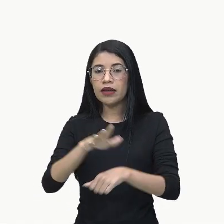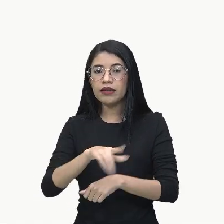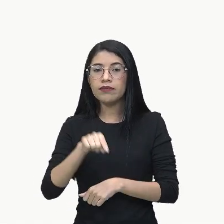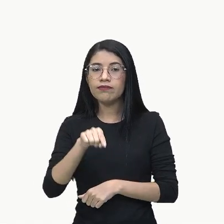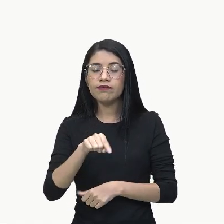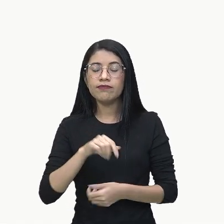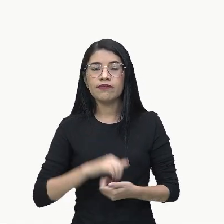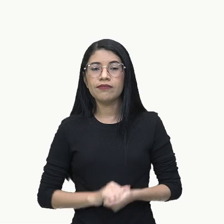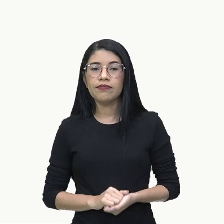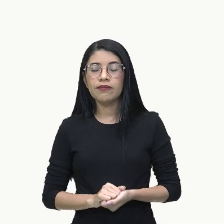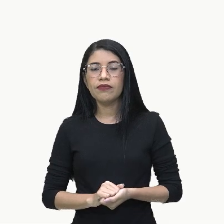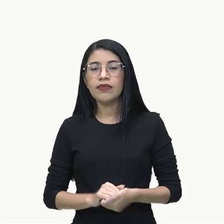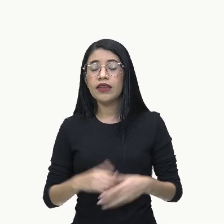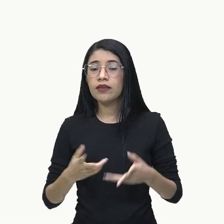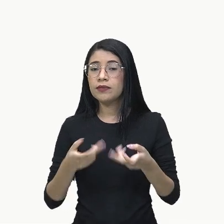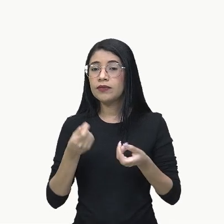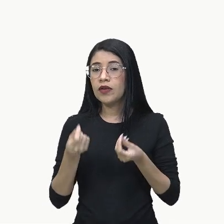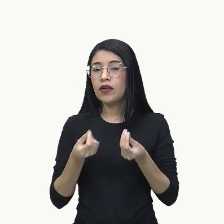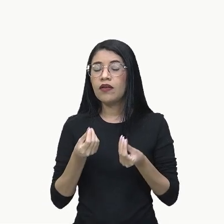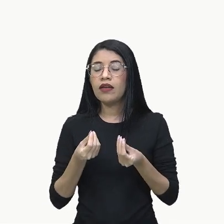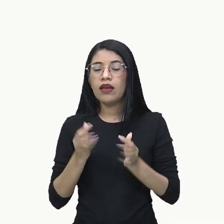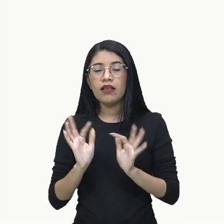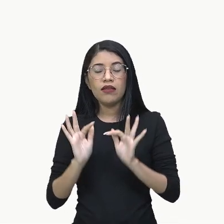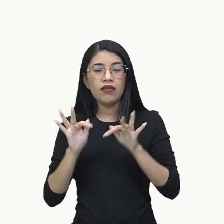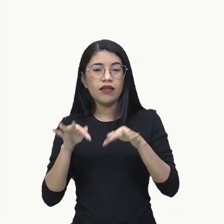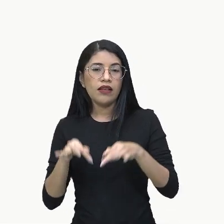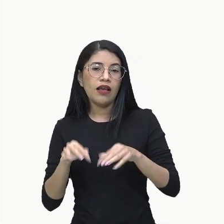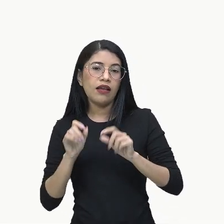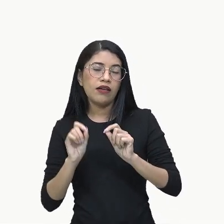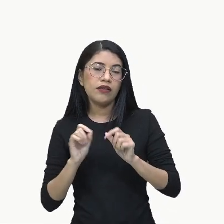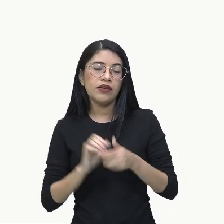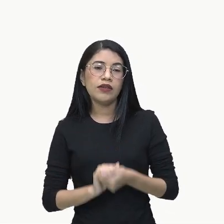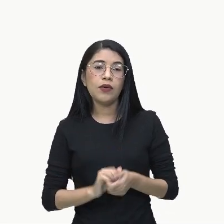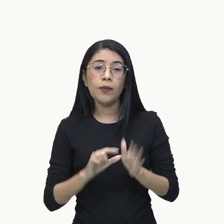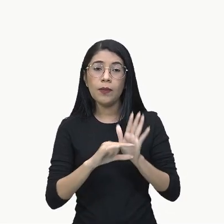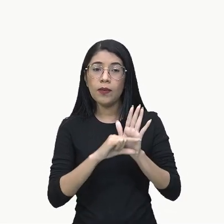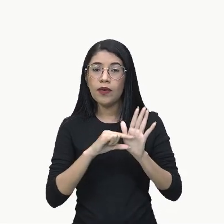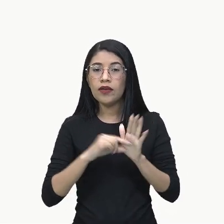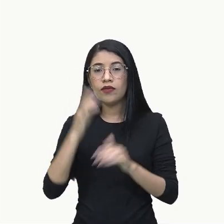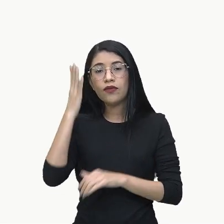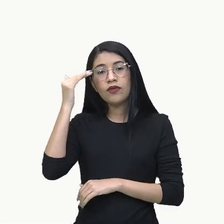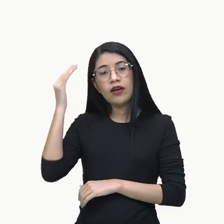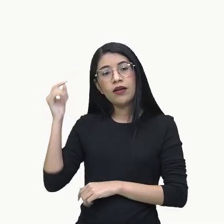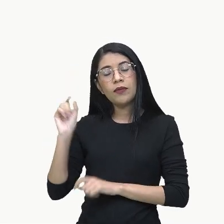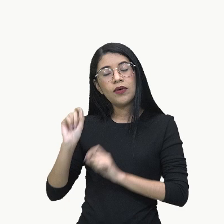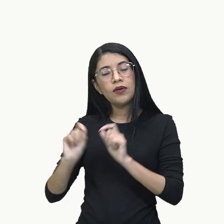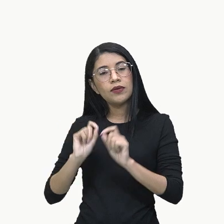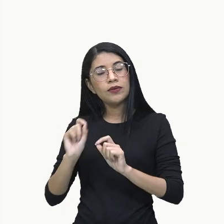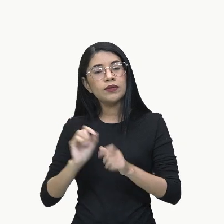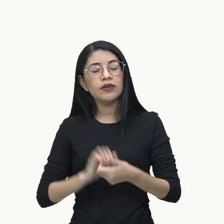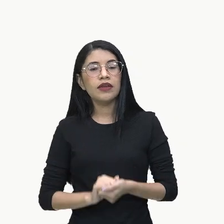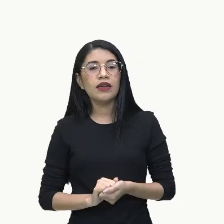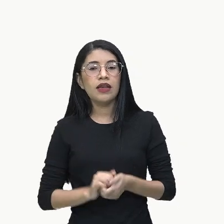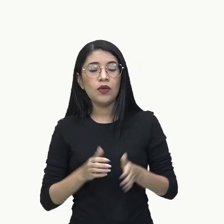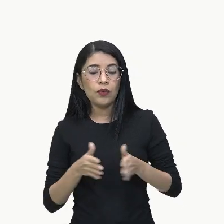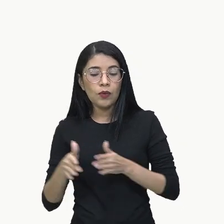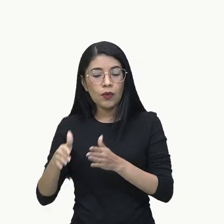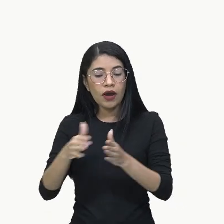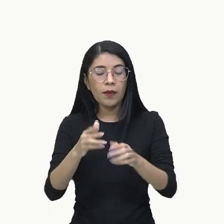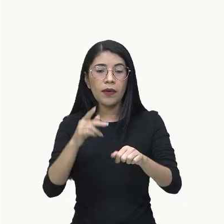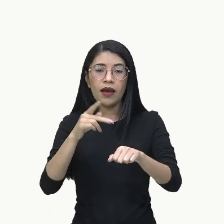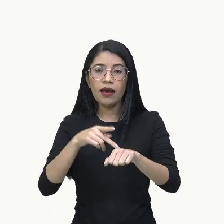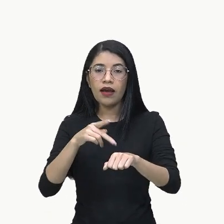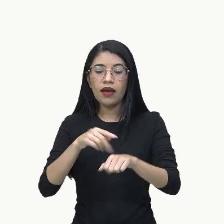caminho. Nota que ele encerra com um dos seus versos mais famosos, que é justamente no meio do caminho tinha